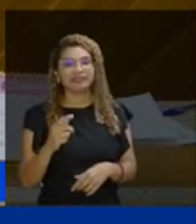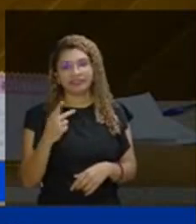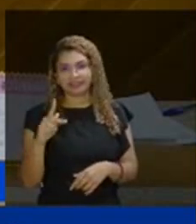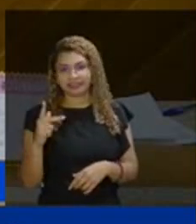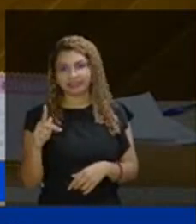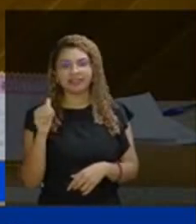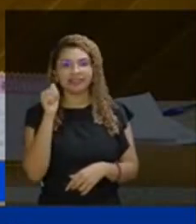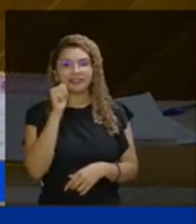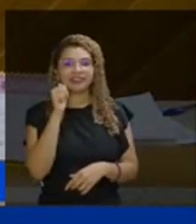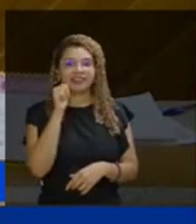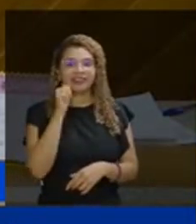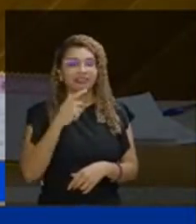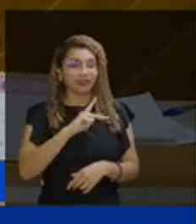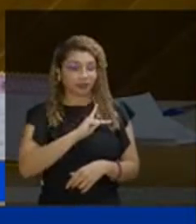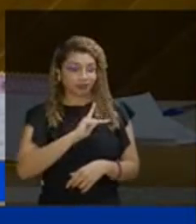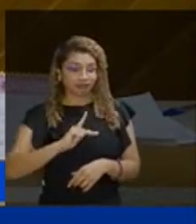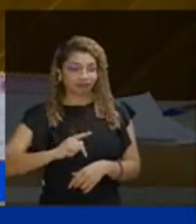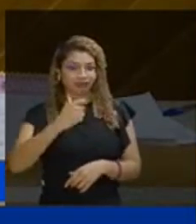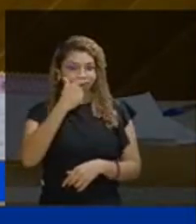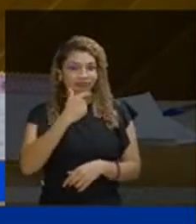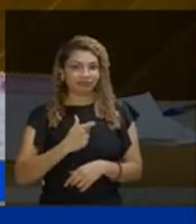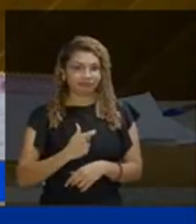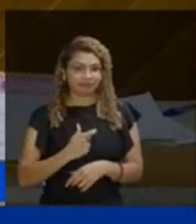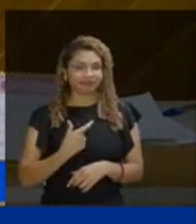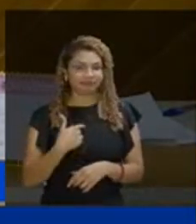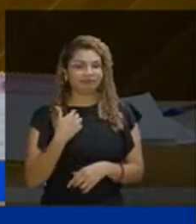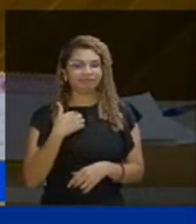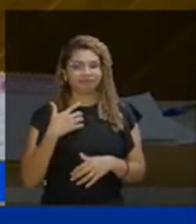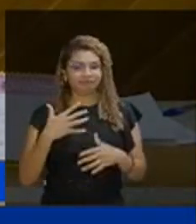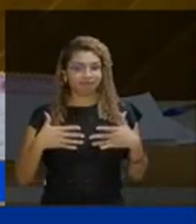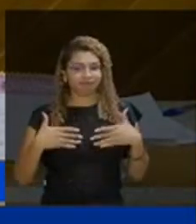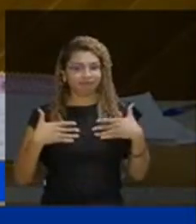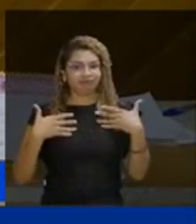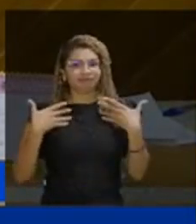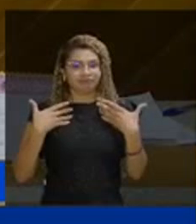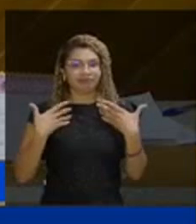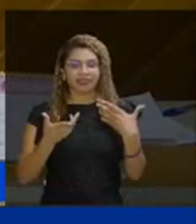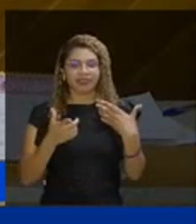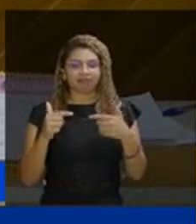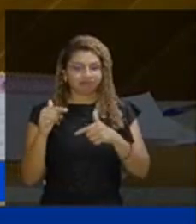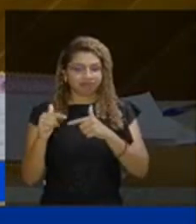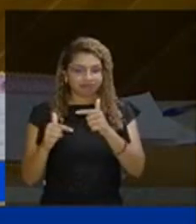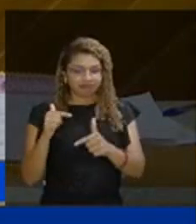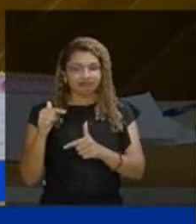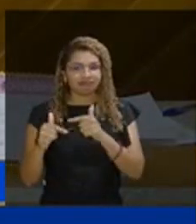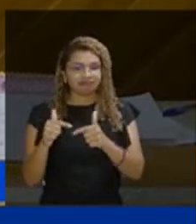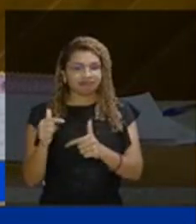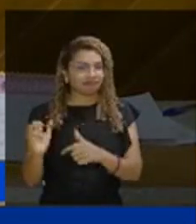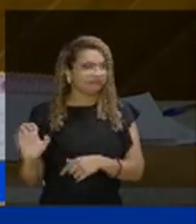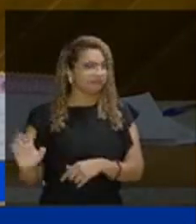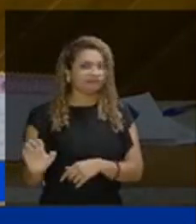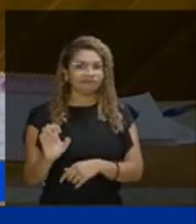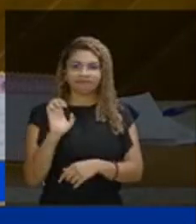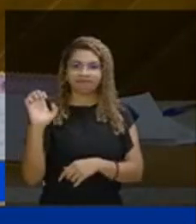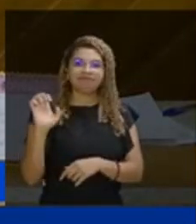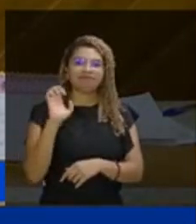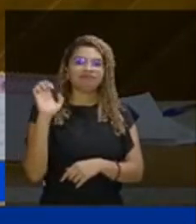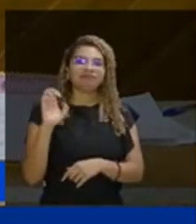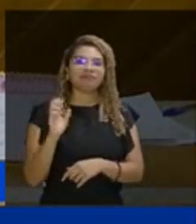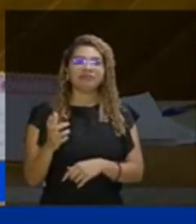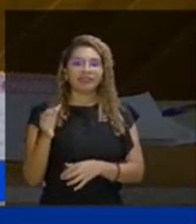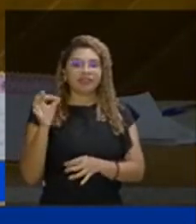presidente, o reconhecimento pelo trabalho profícuo que a doutora Paola